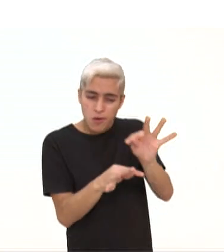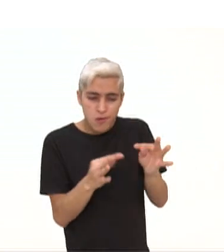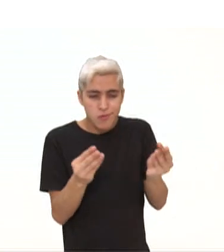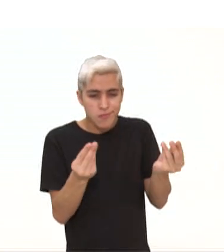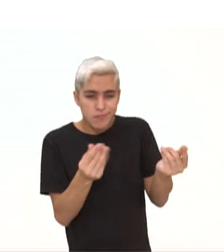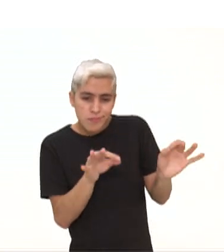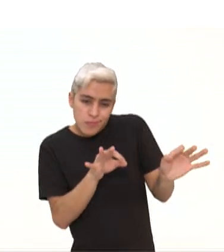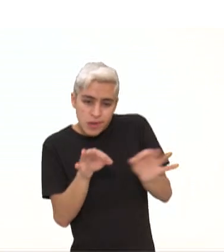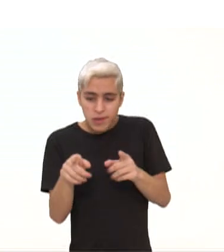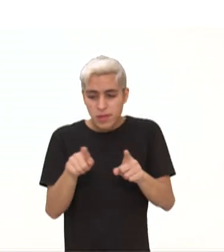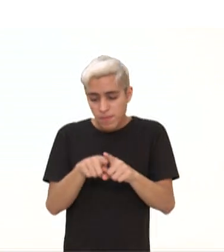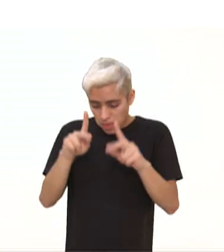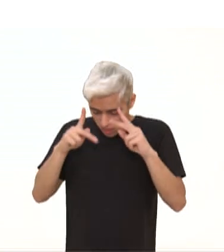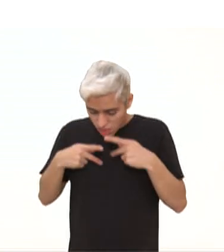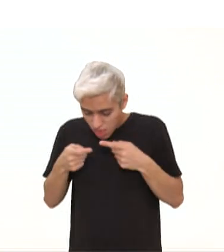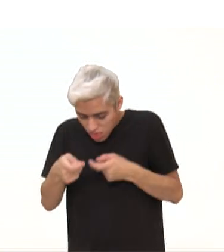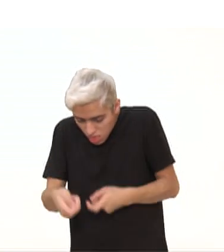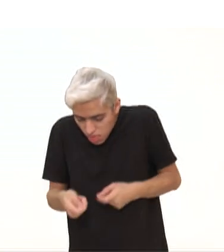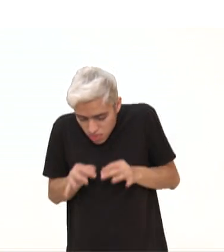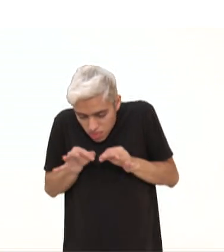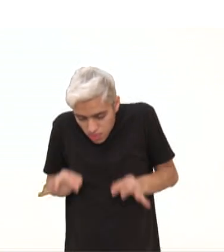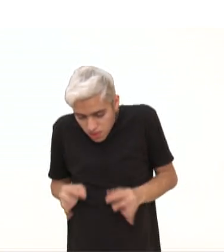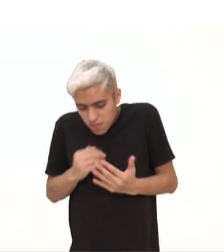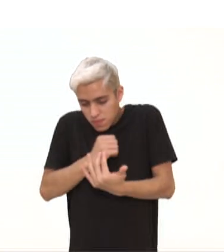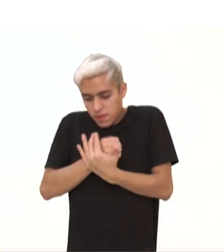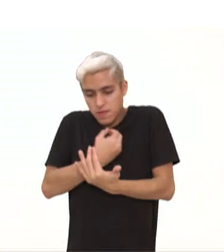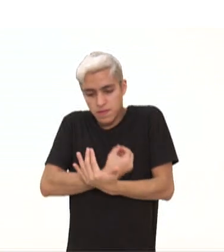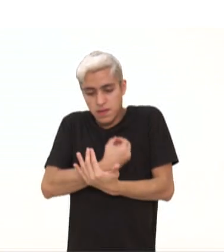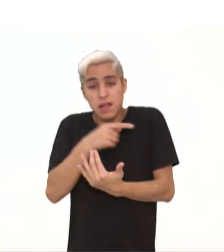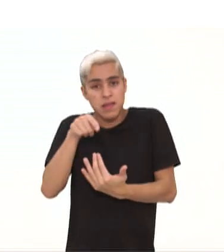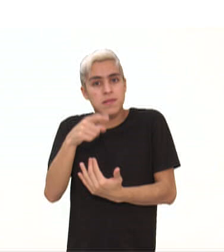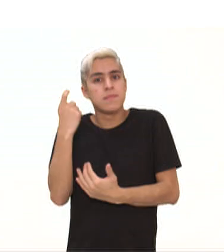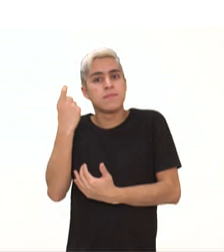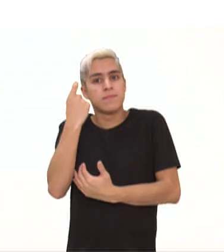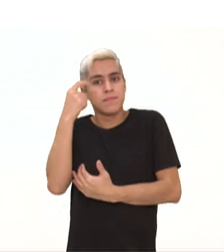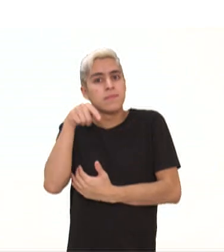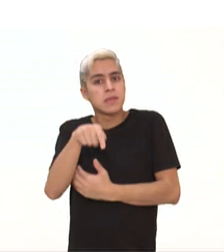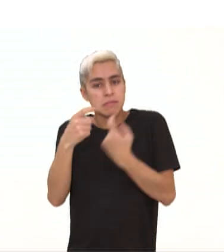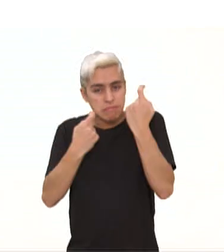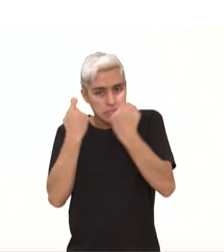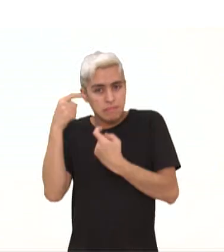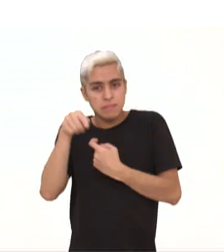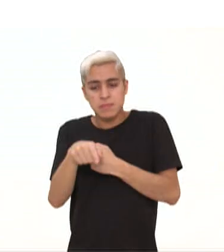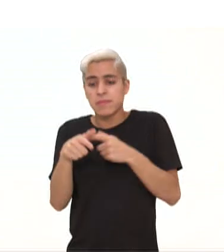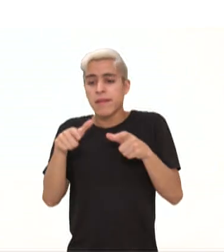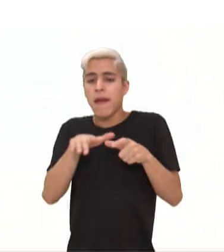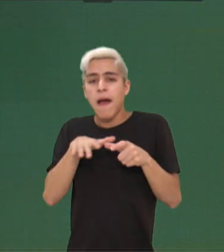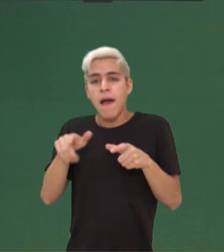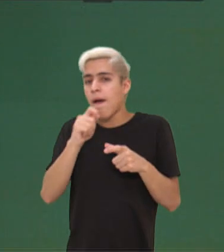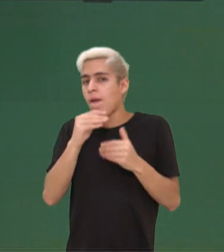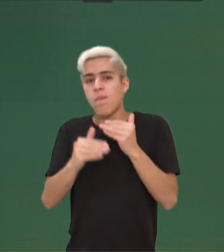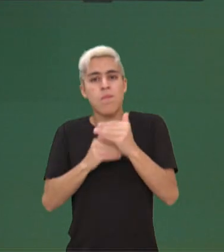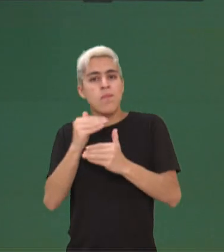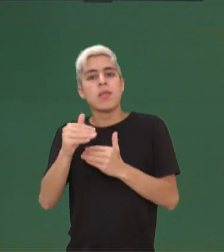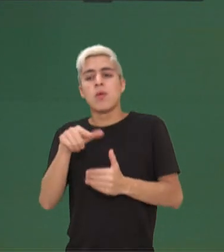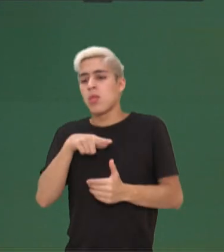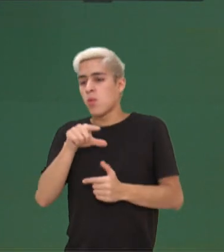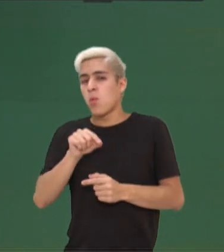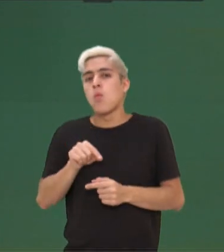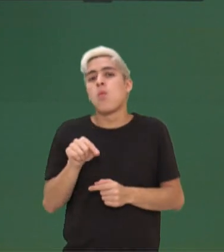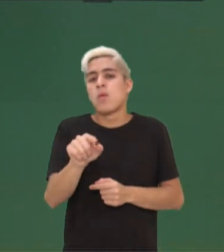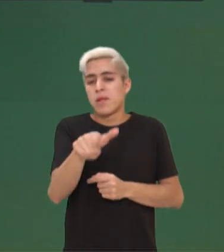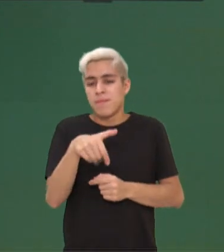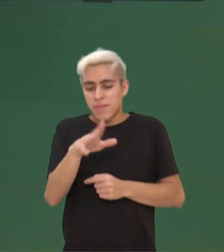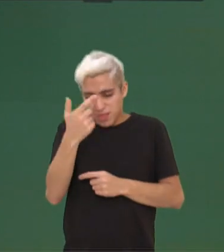até aquela de subsistência, que daí é isso que importa a gente pensar. Em áreas menos desenvolvidas, nós vamos ter